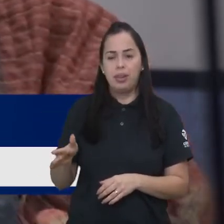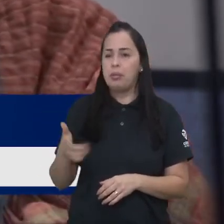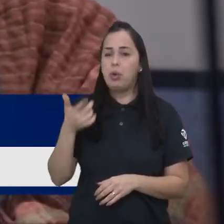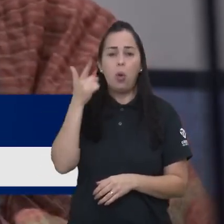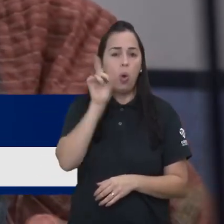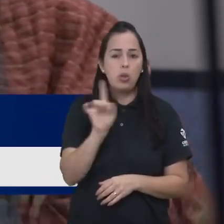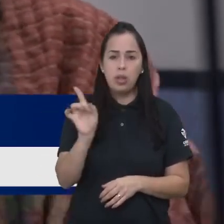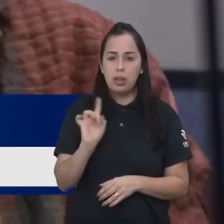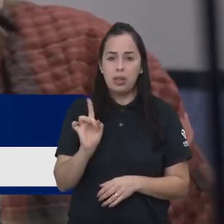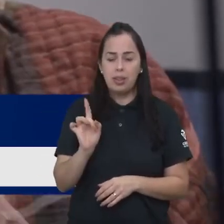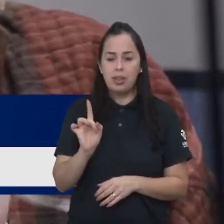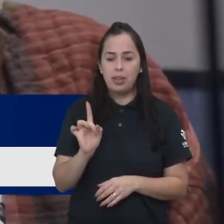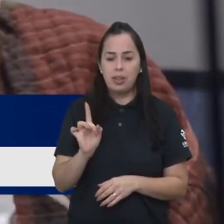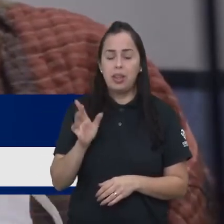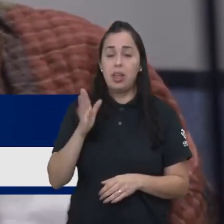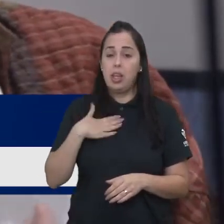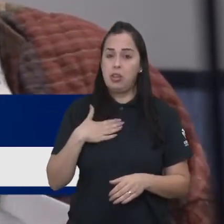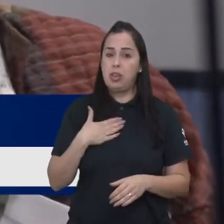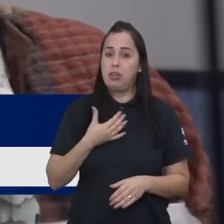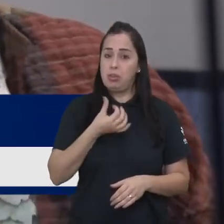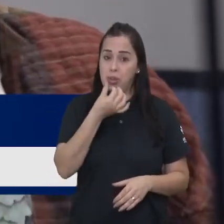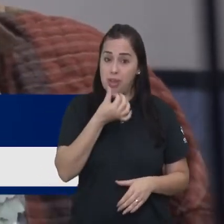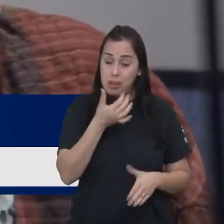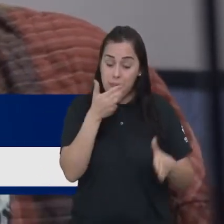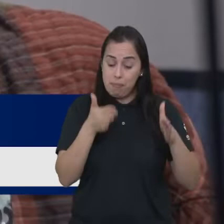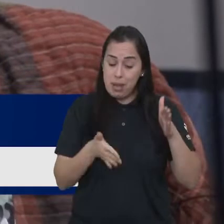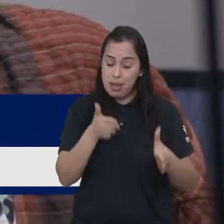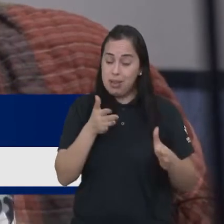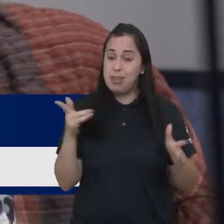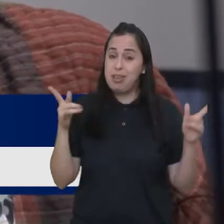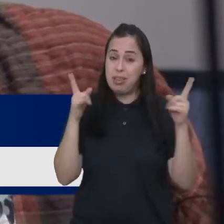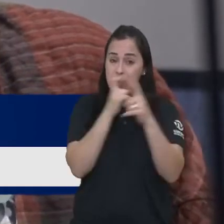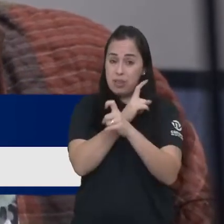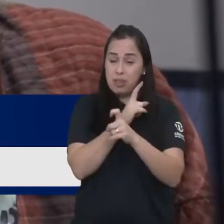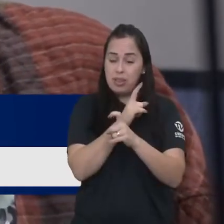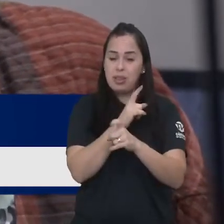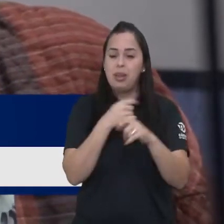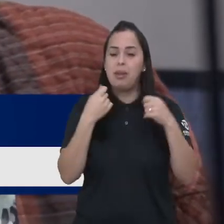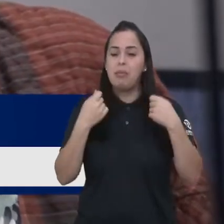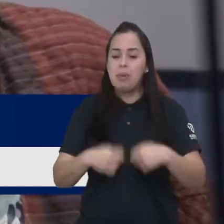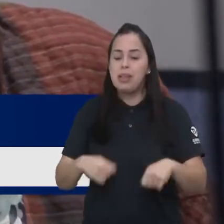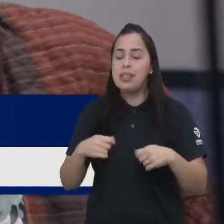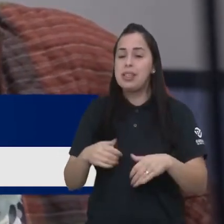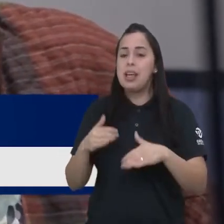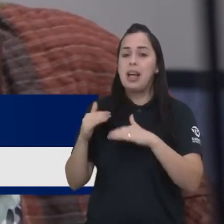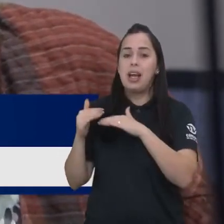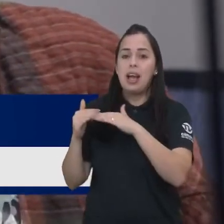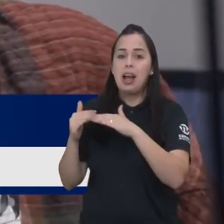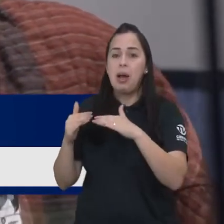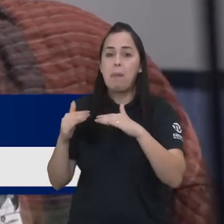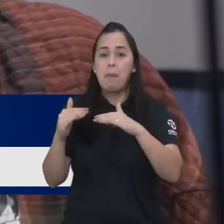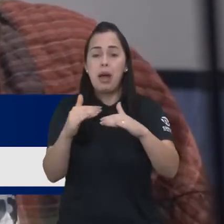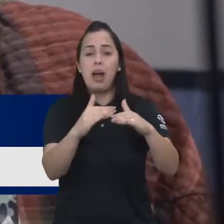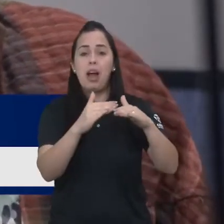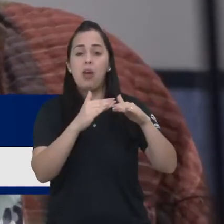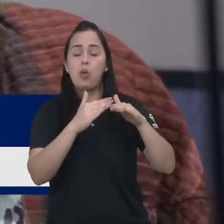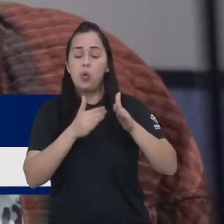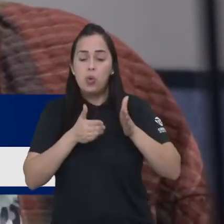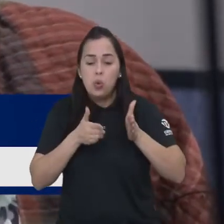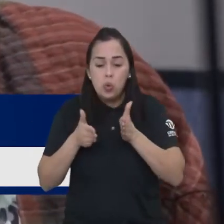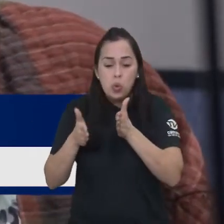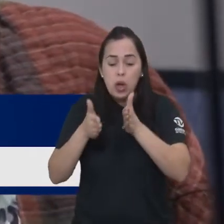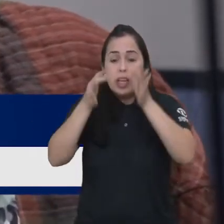quando ainda, né? E olha que eu estou no sexto mandato, está difícil a coisa. Então, eu precisava mesmo ter uma linguagem, uma